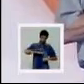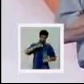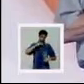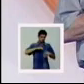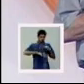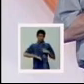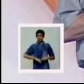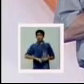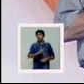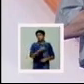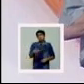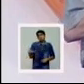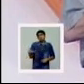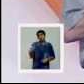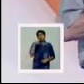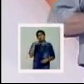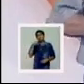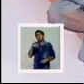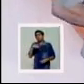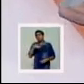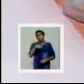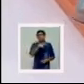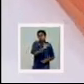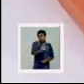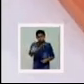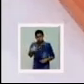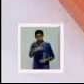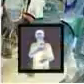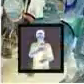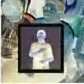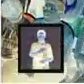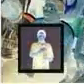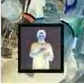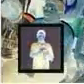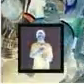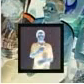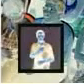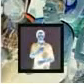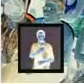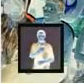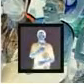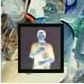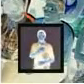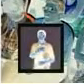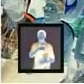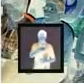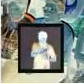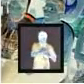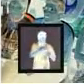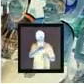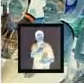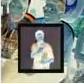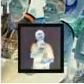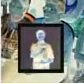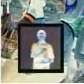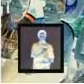roça. Casa pobre, chão de batido de terra, buscar água na bica. Vê se tinha tempo